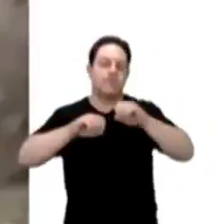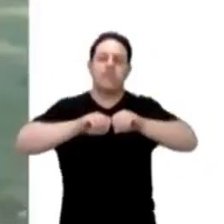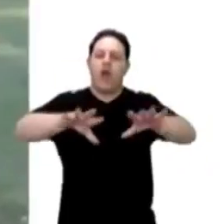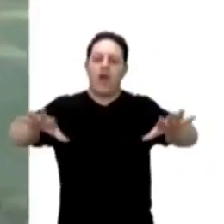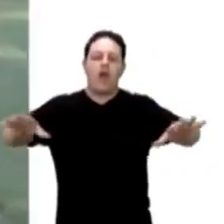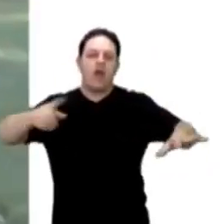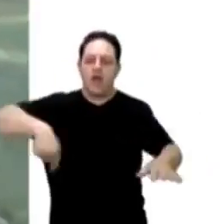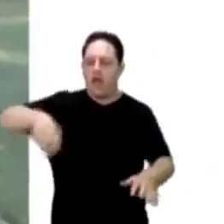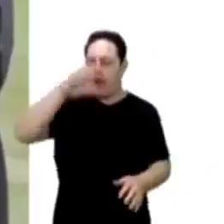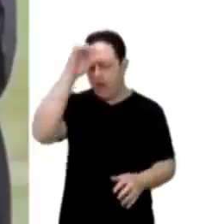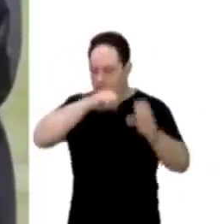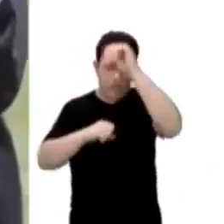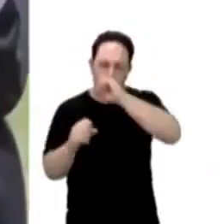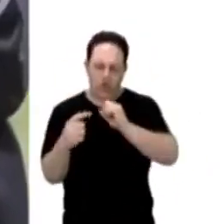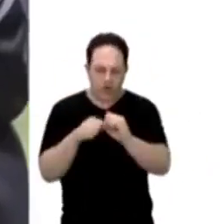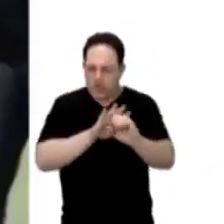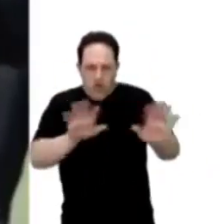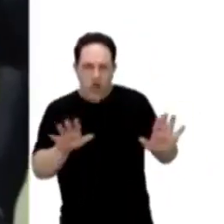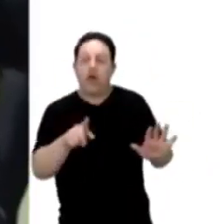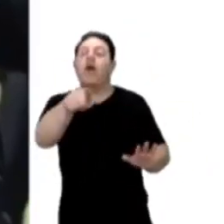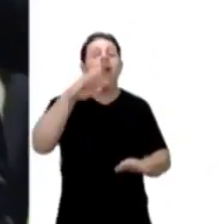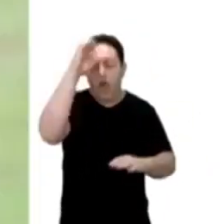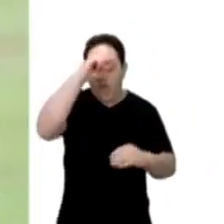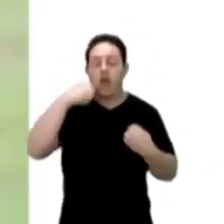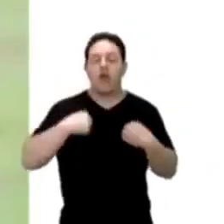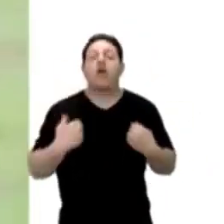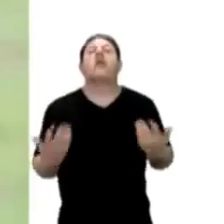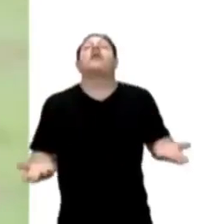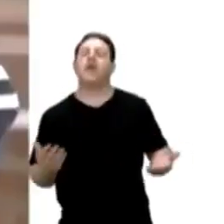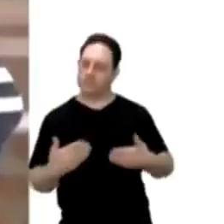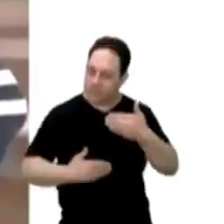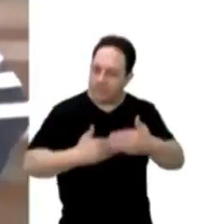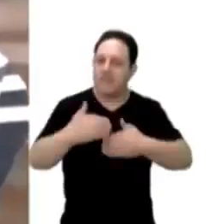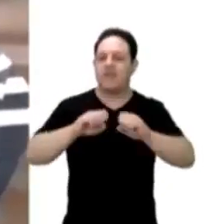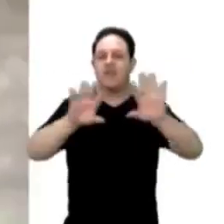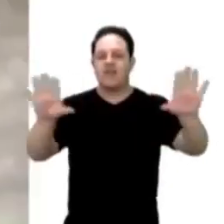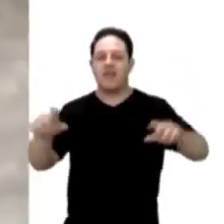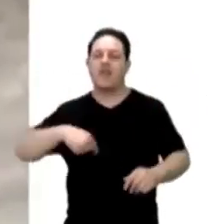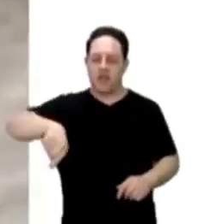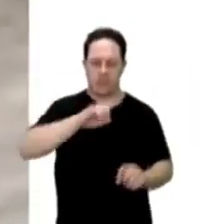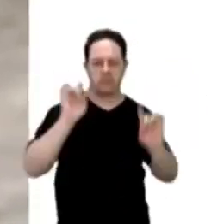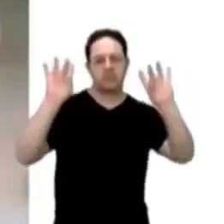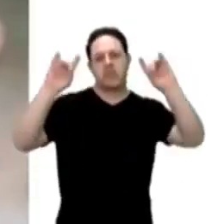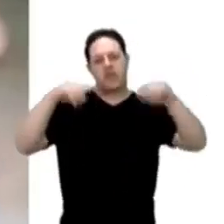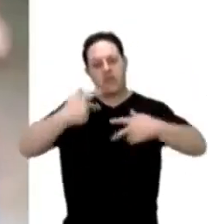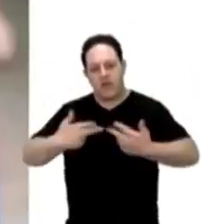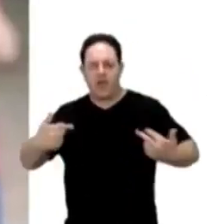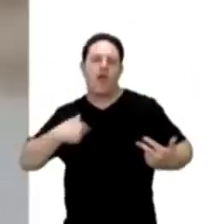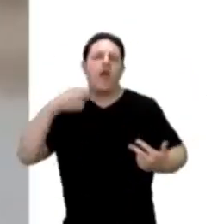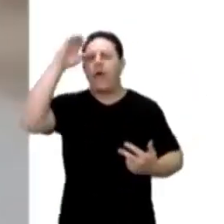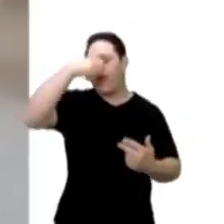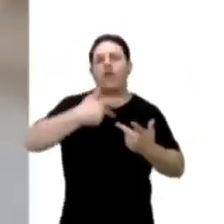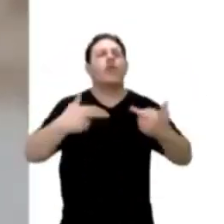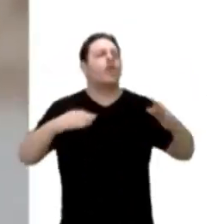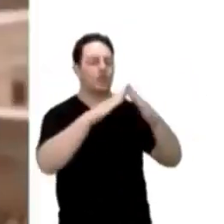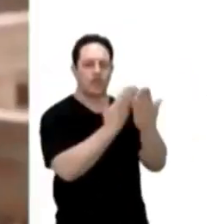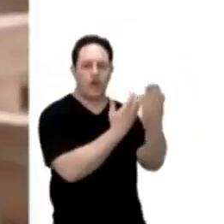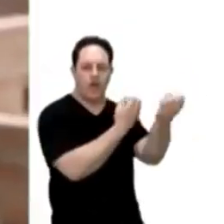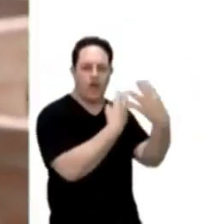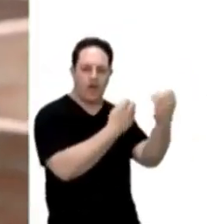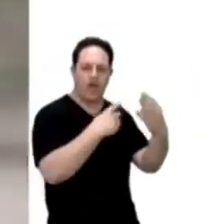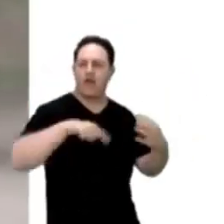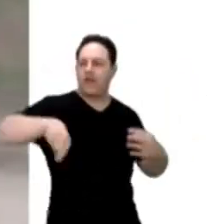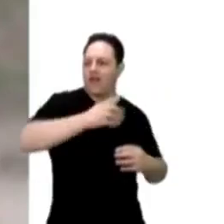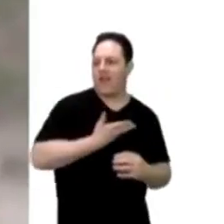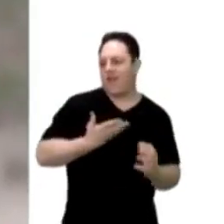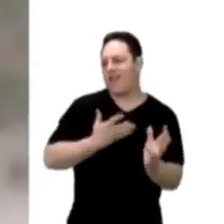Não é sobre quanto você aprendeu, mas o que você faz com o que você aprendeu. Tento devolver o meu primeiro. privilégio de tudo que um dia aprendi no colégio. Pra hoje os